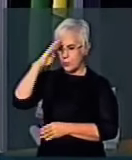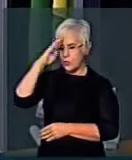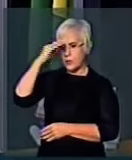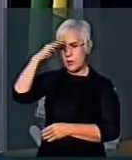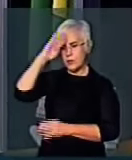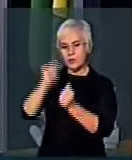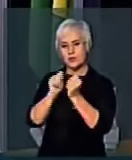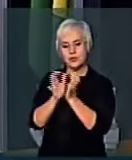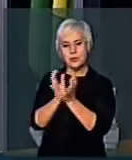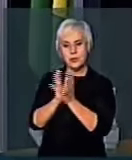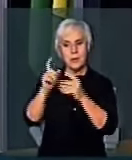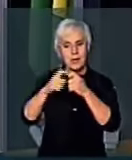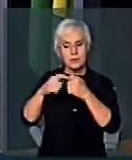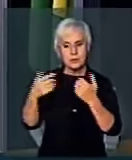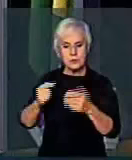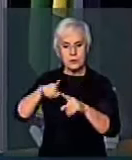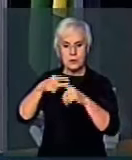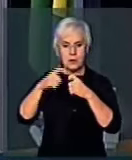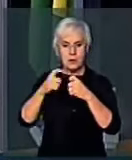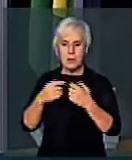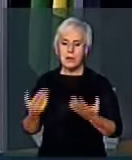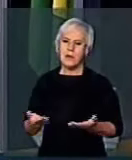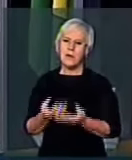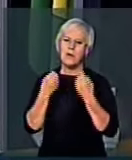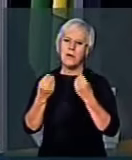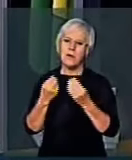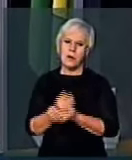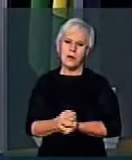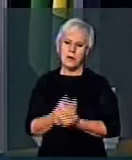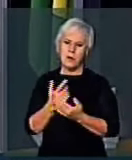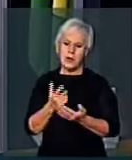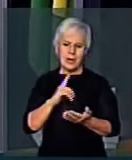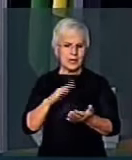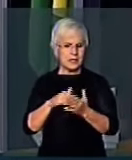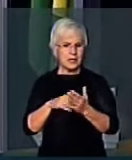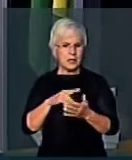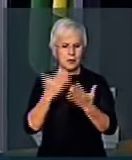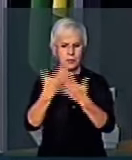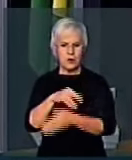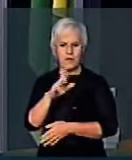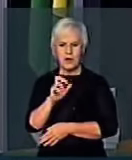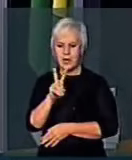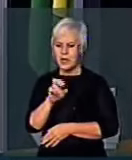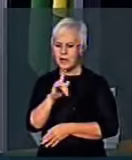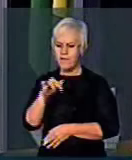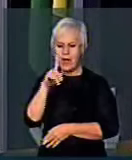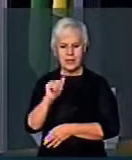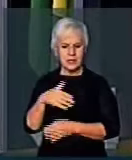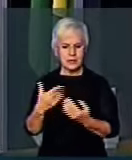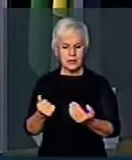mais médicos. Por isso que o PT não quer o revalida, ou até um revalida light, levantaria todos